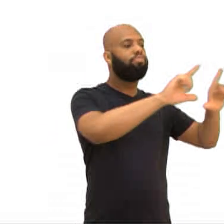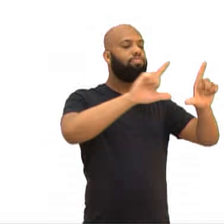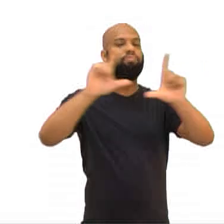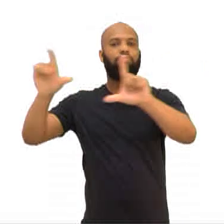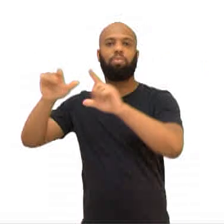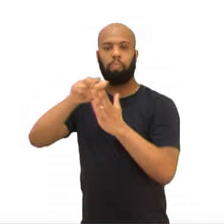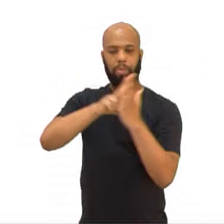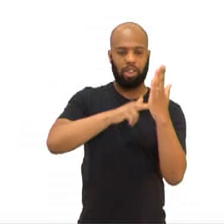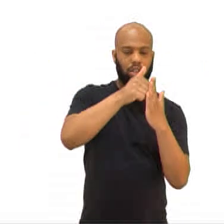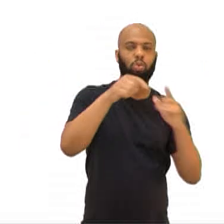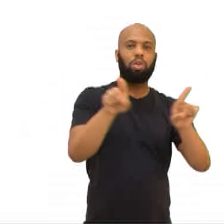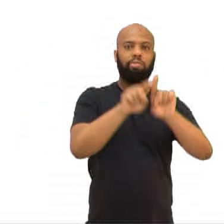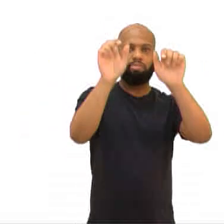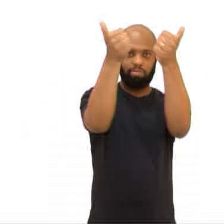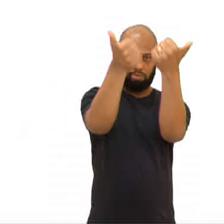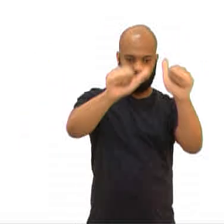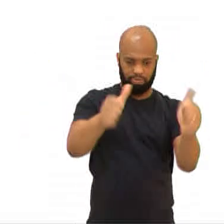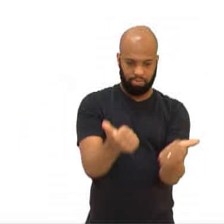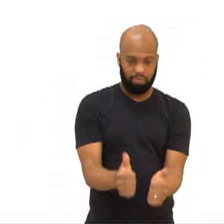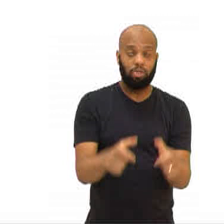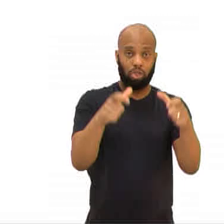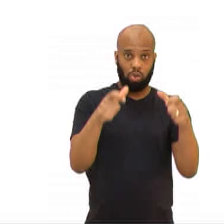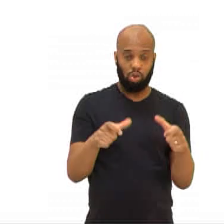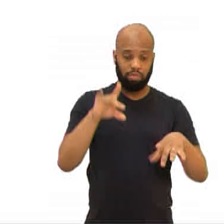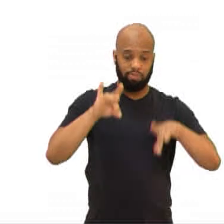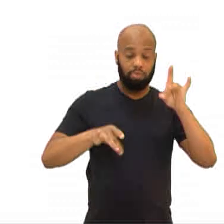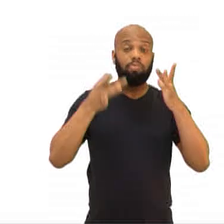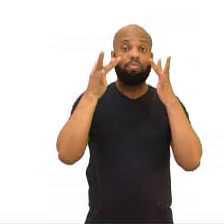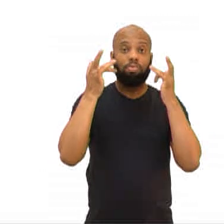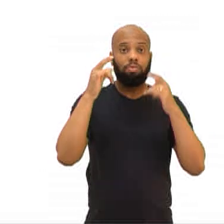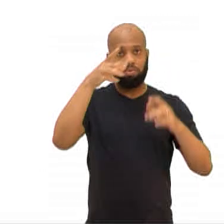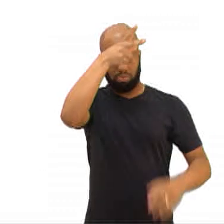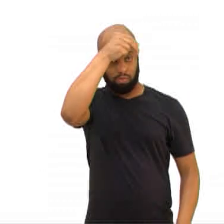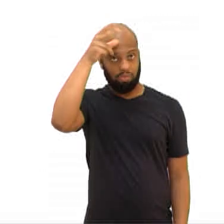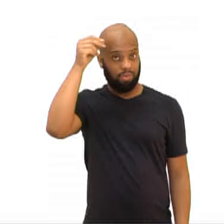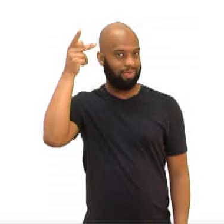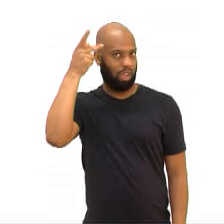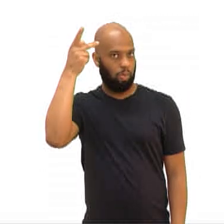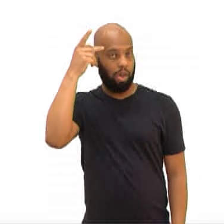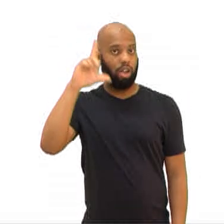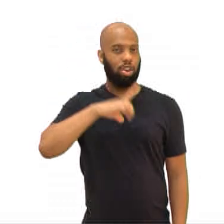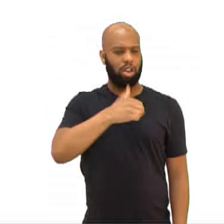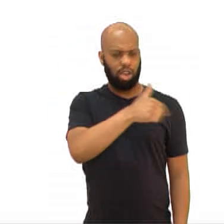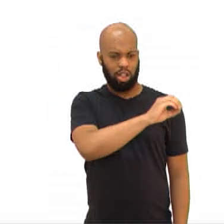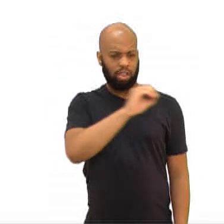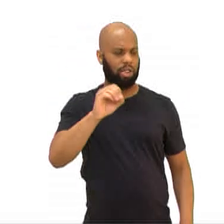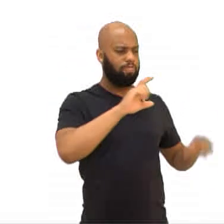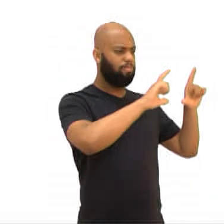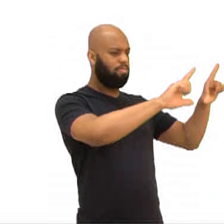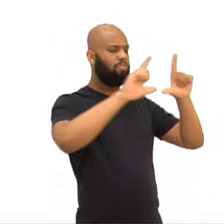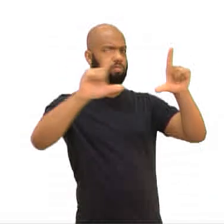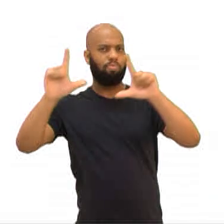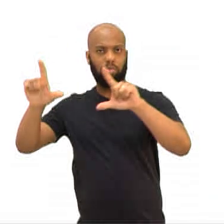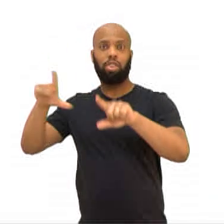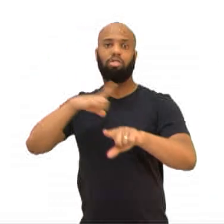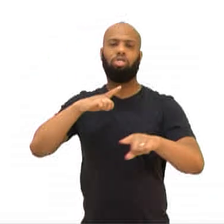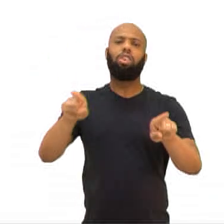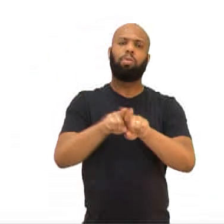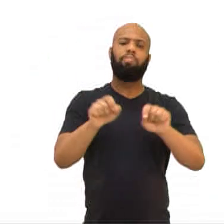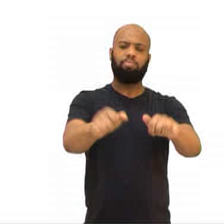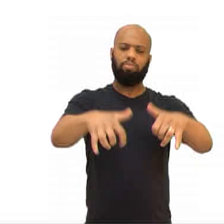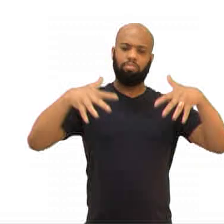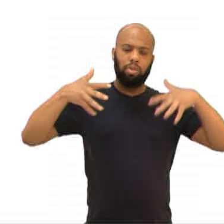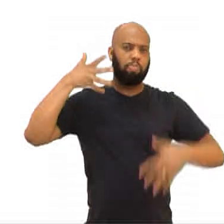pintura e escultura no saguão do Teatro Municipal, com cerca de 100 obras. E no auditório foram feitas palestras, sessões literárias